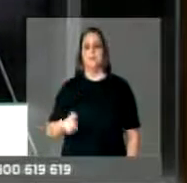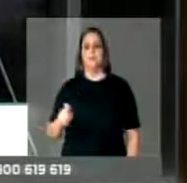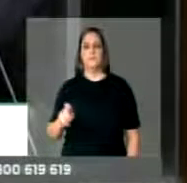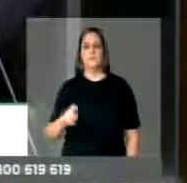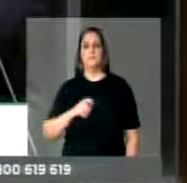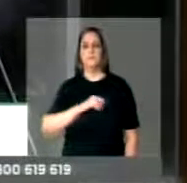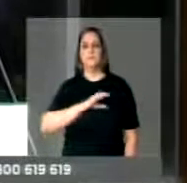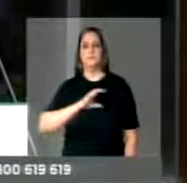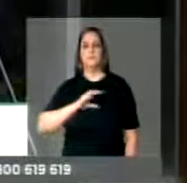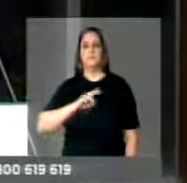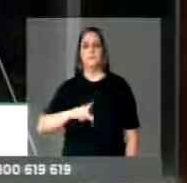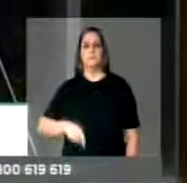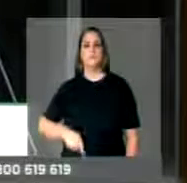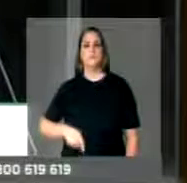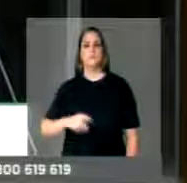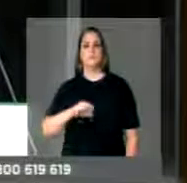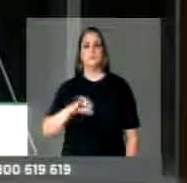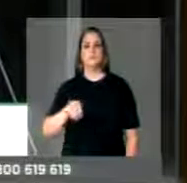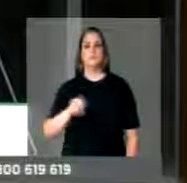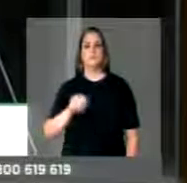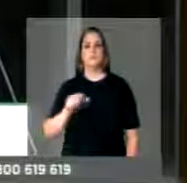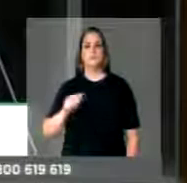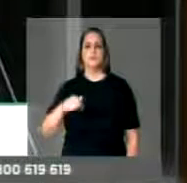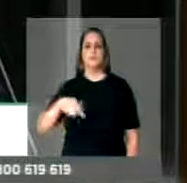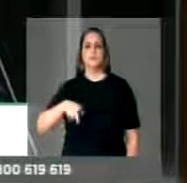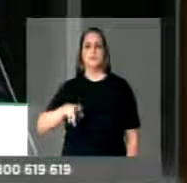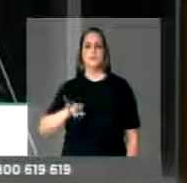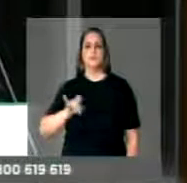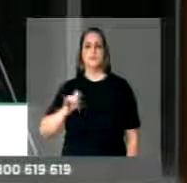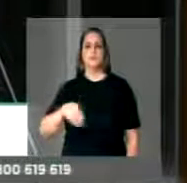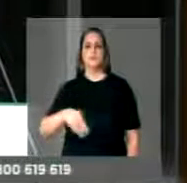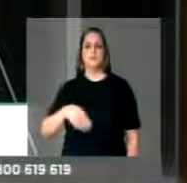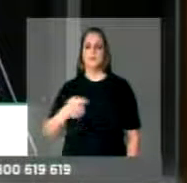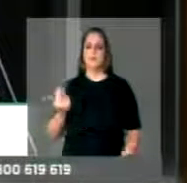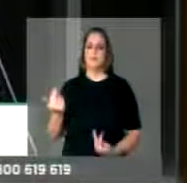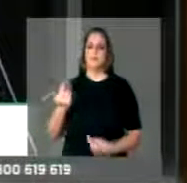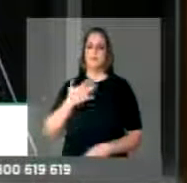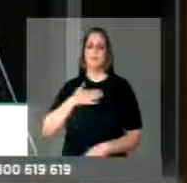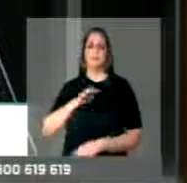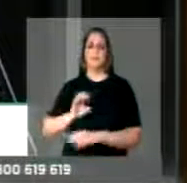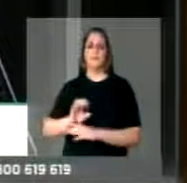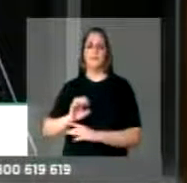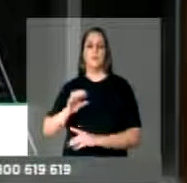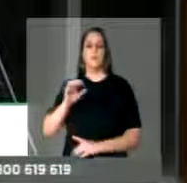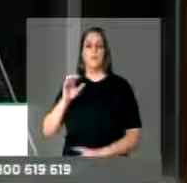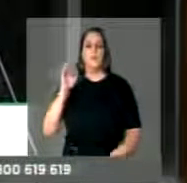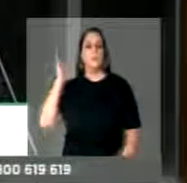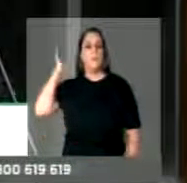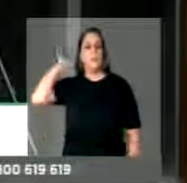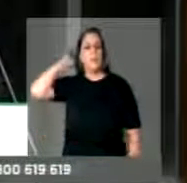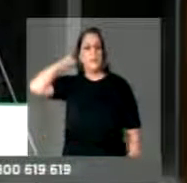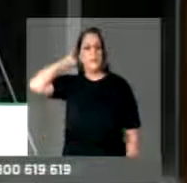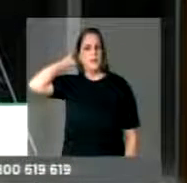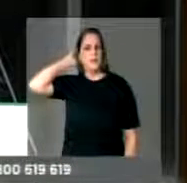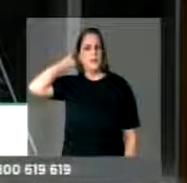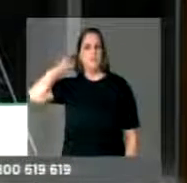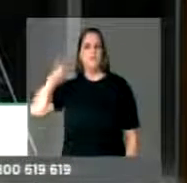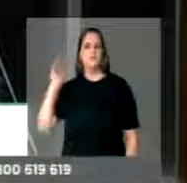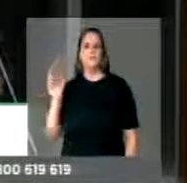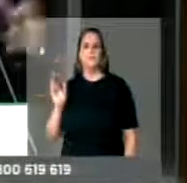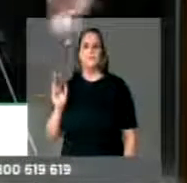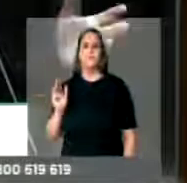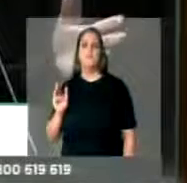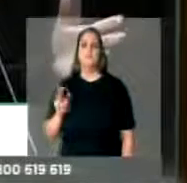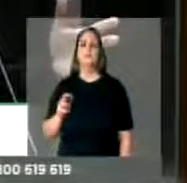comissão presidida pelo deputado Joaquim Passarinho, do meu estado do Pará, e o resultado da